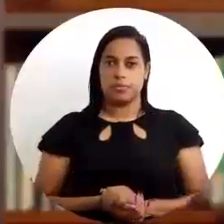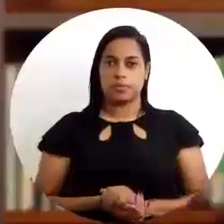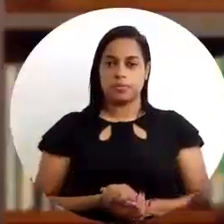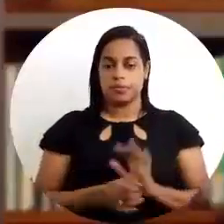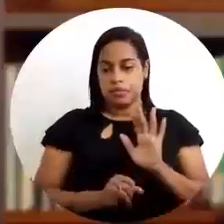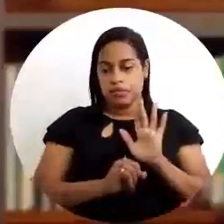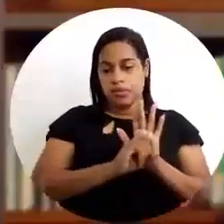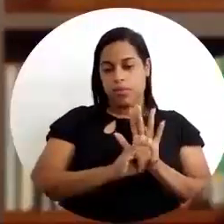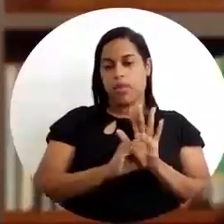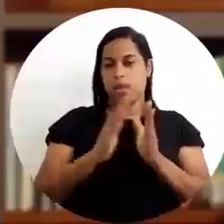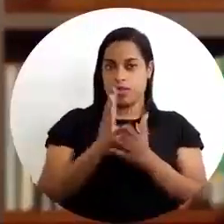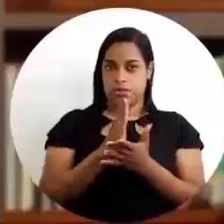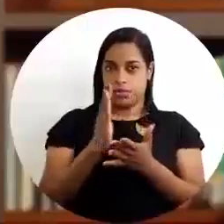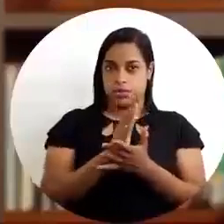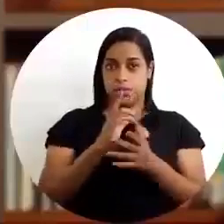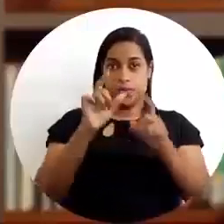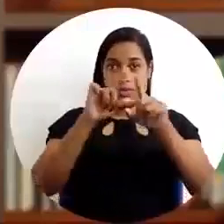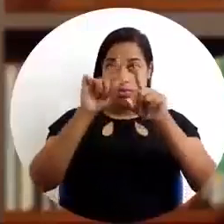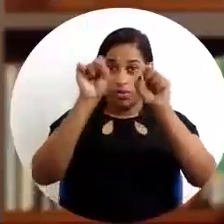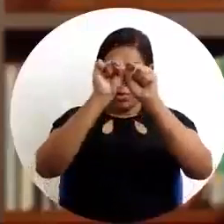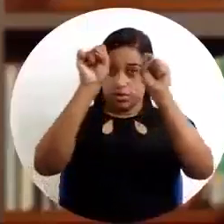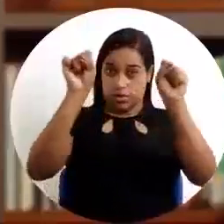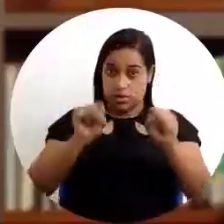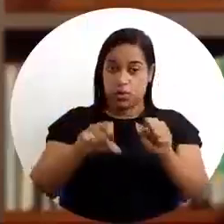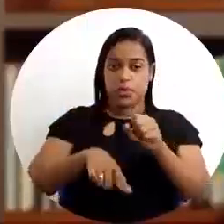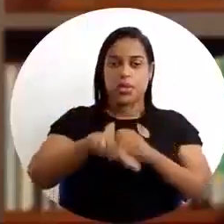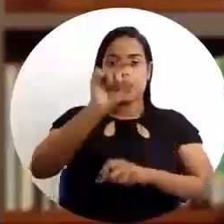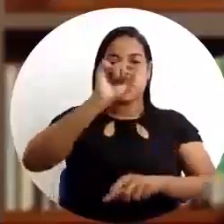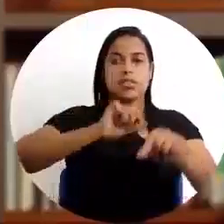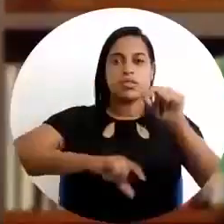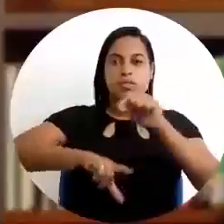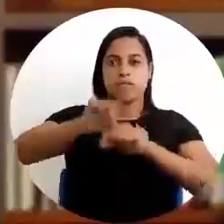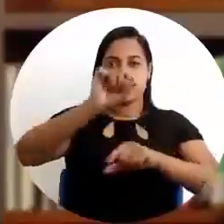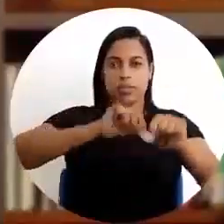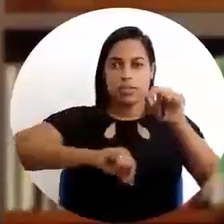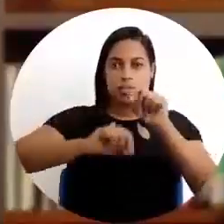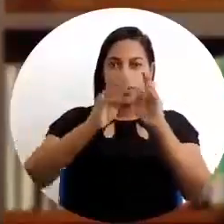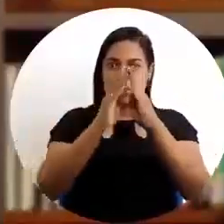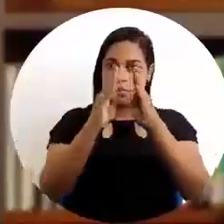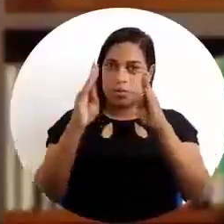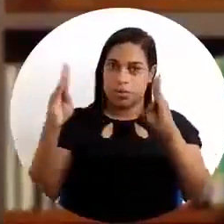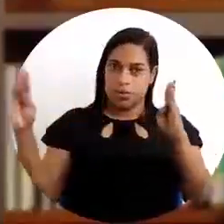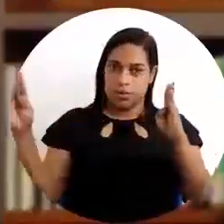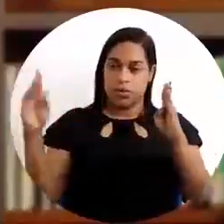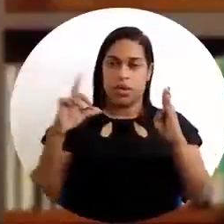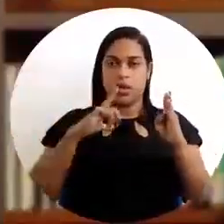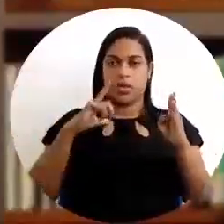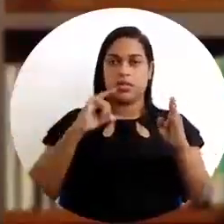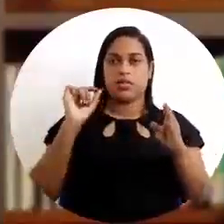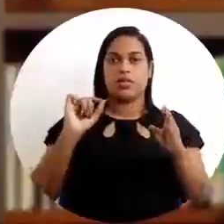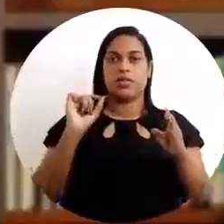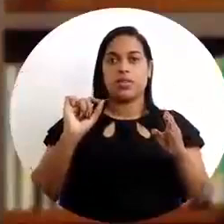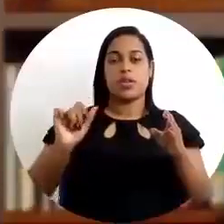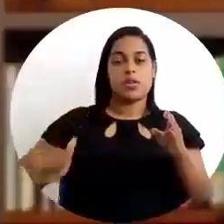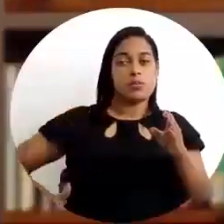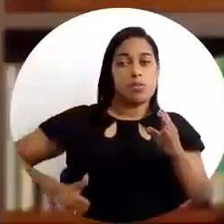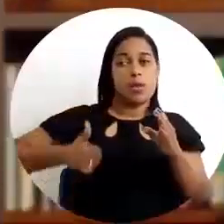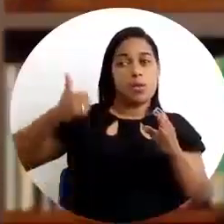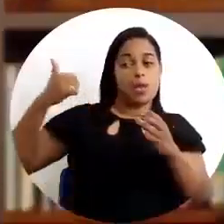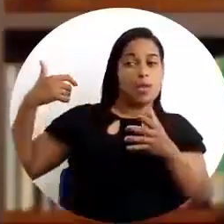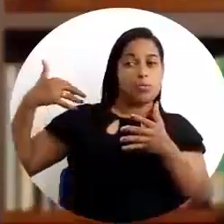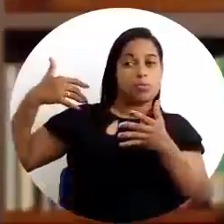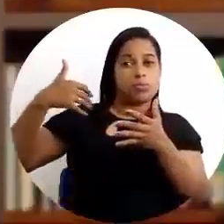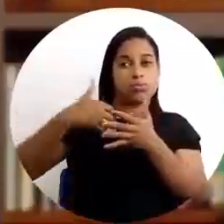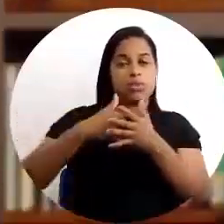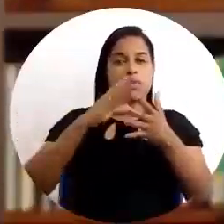O sistema de classificação, ele retoma o sistema de classificação bibliográfica. Eles têm origem nos primeiros sistemas de